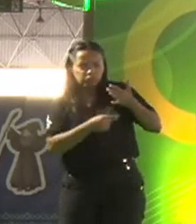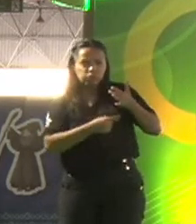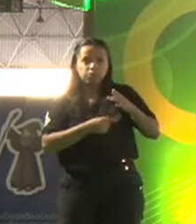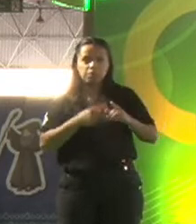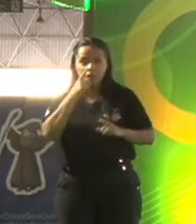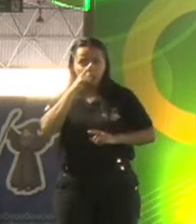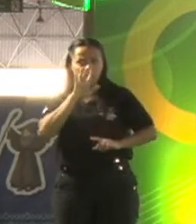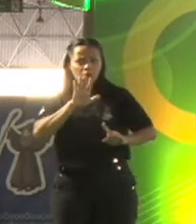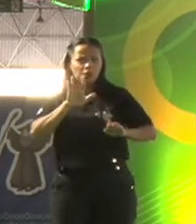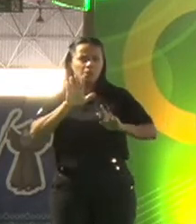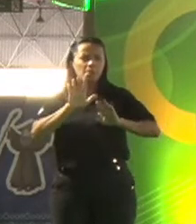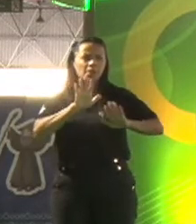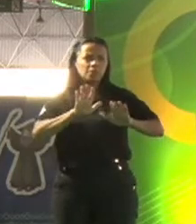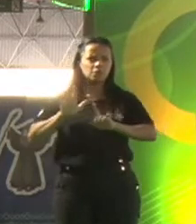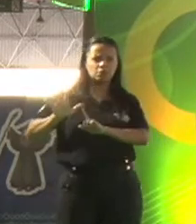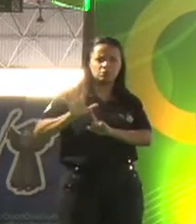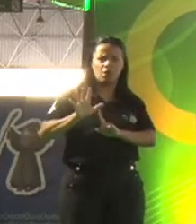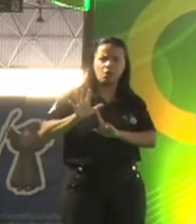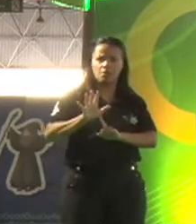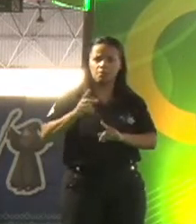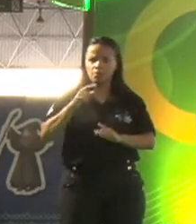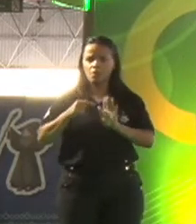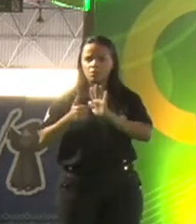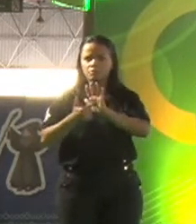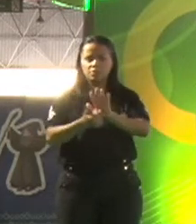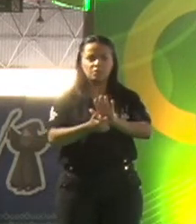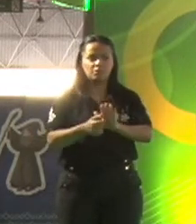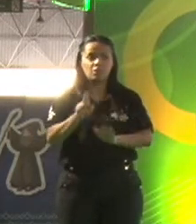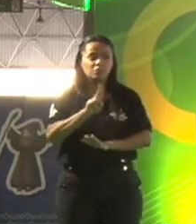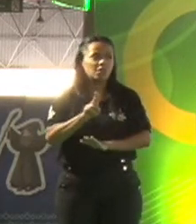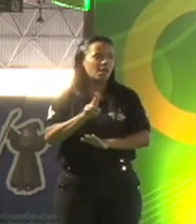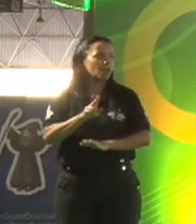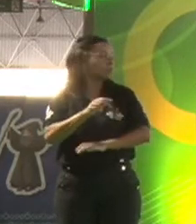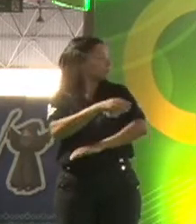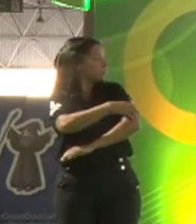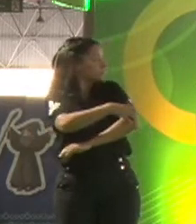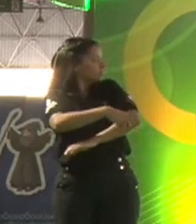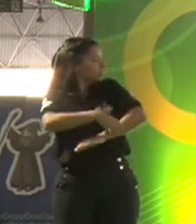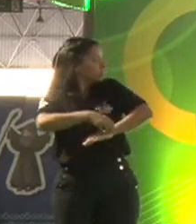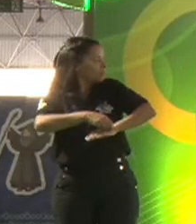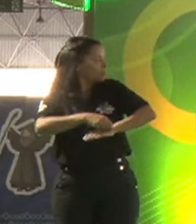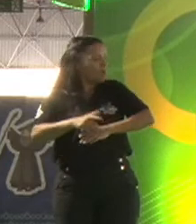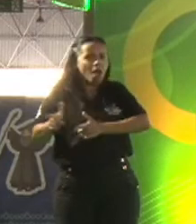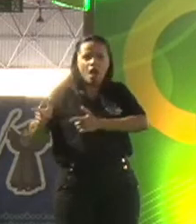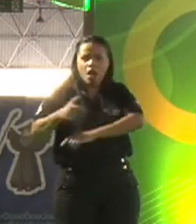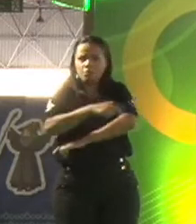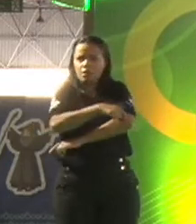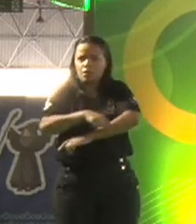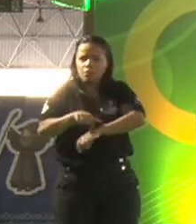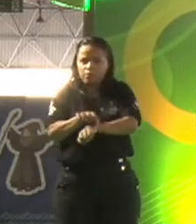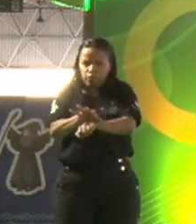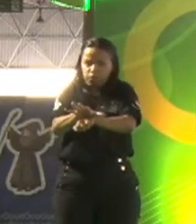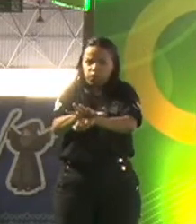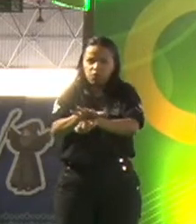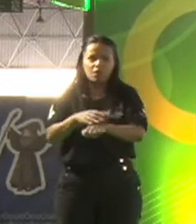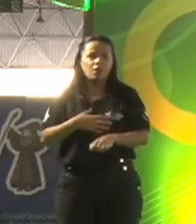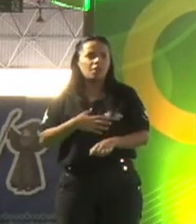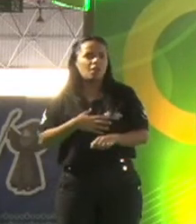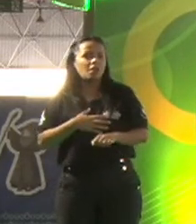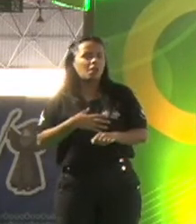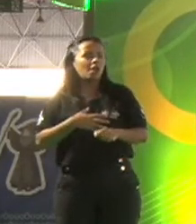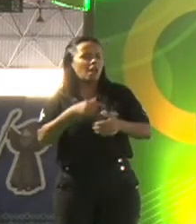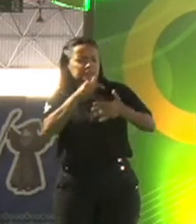ameaças ela é toda curva mas quando tem algum momento que ela vai usar aquela arma aqui no braço aquela arma é toda pontuda todo esses aspectos visuais